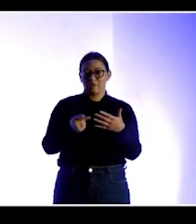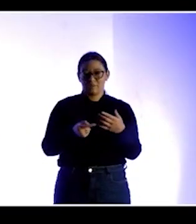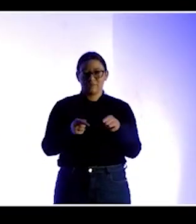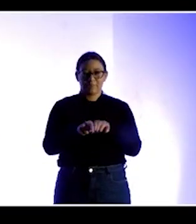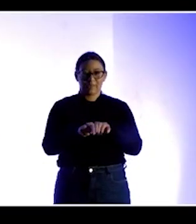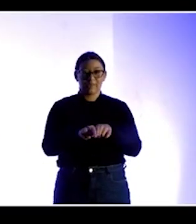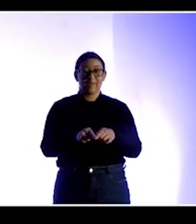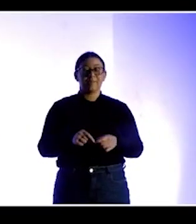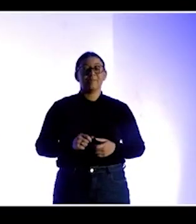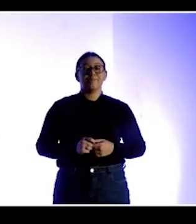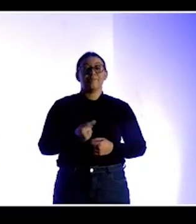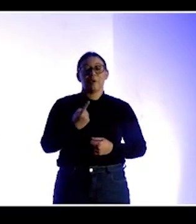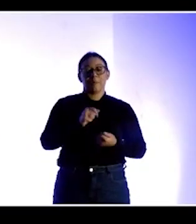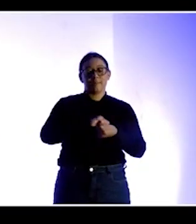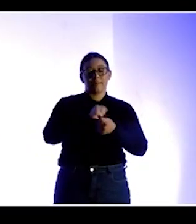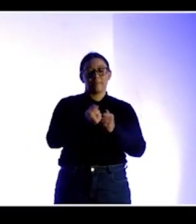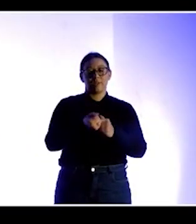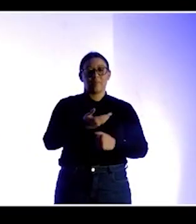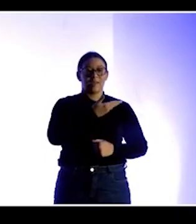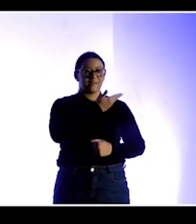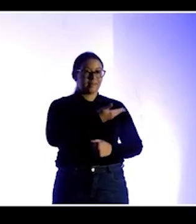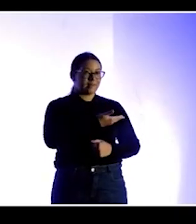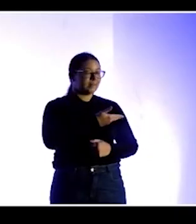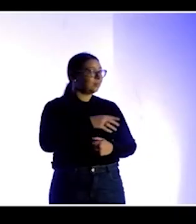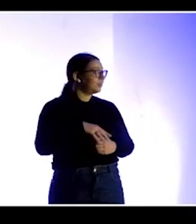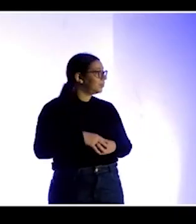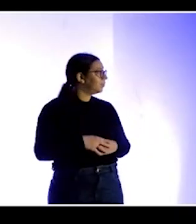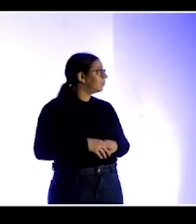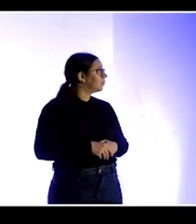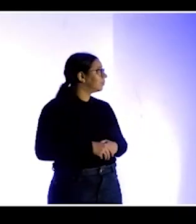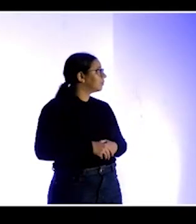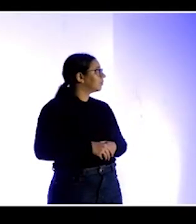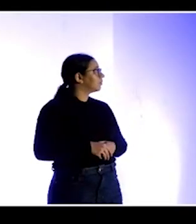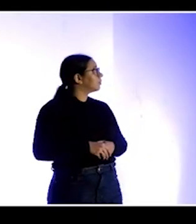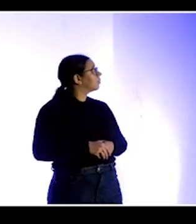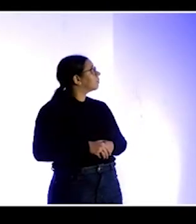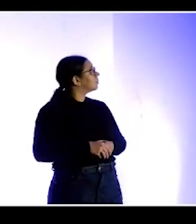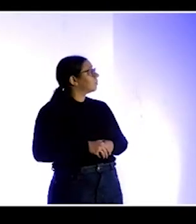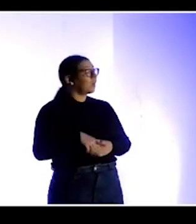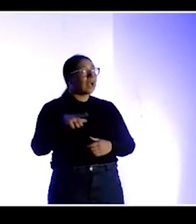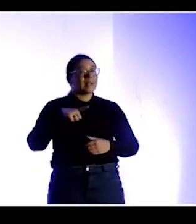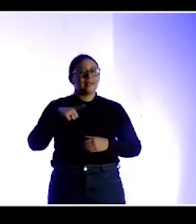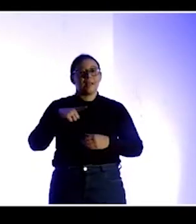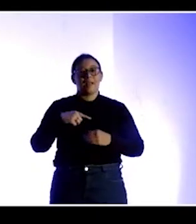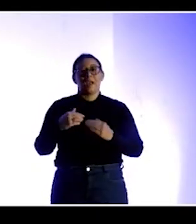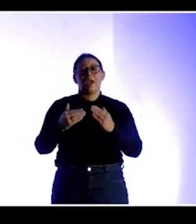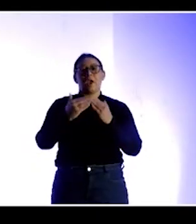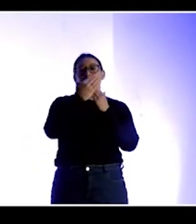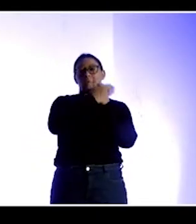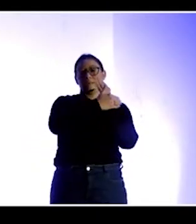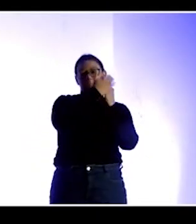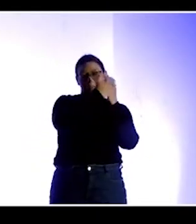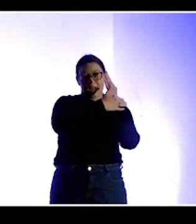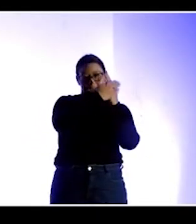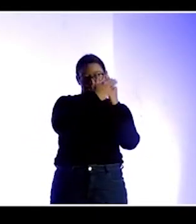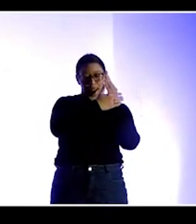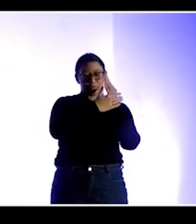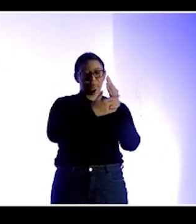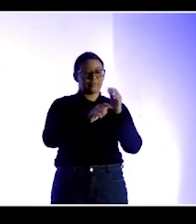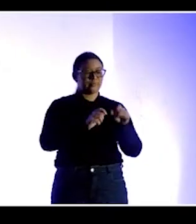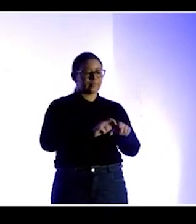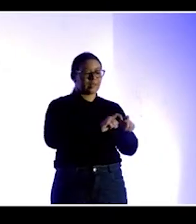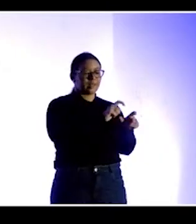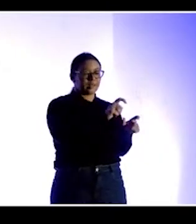baterias. Uma das aplicações é essa aqui. Então imagina, aqui tem um telhado solar, aqui tem um carregador, aqui tem